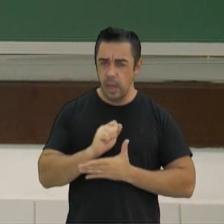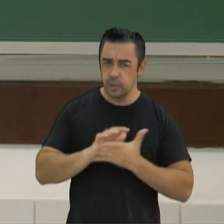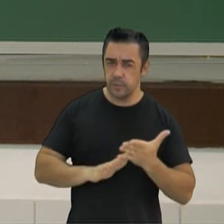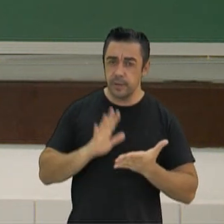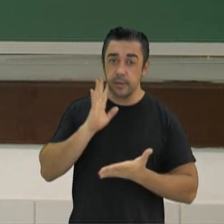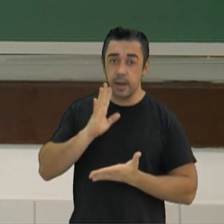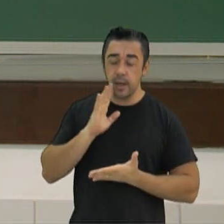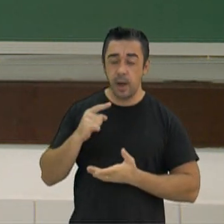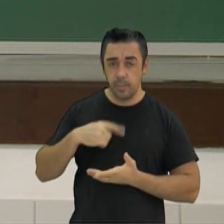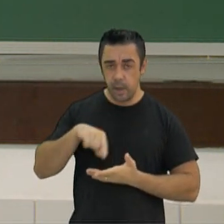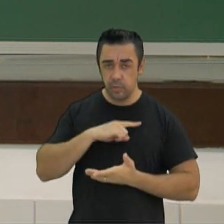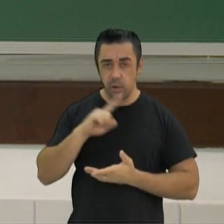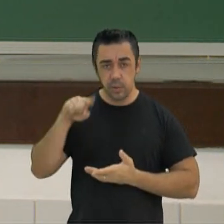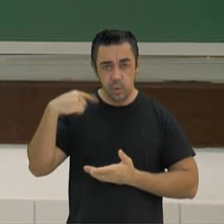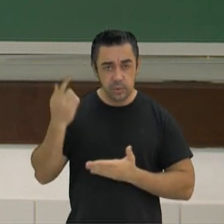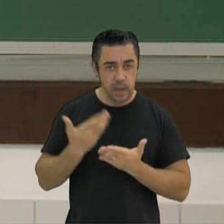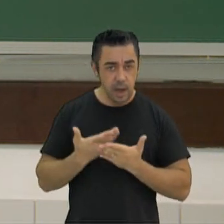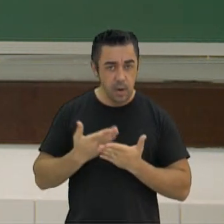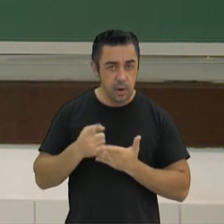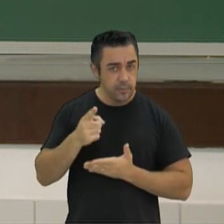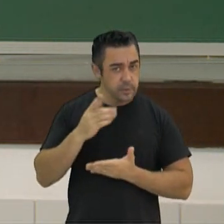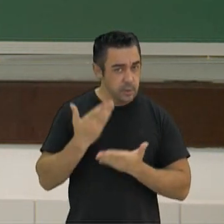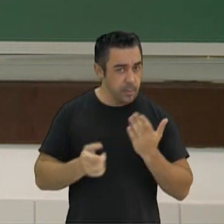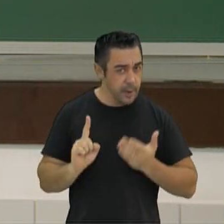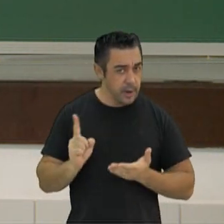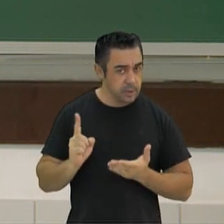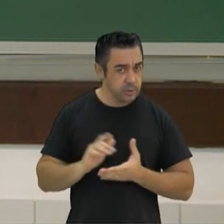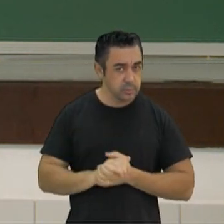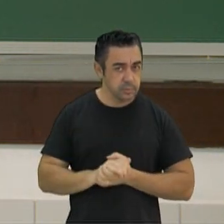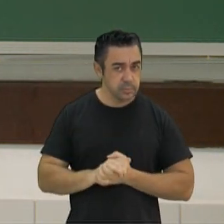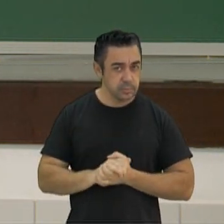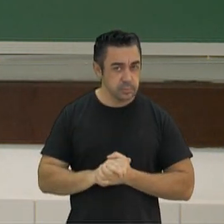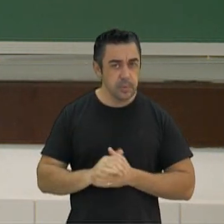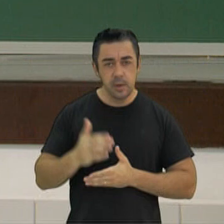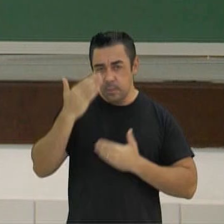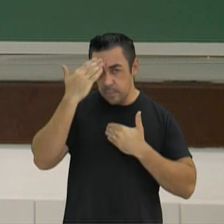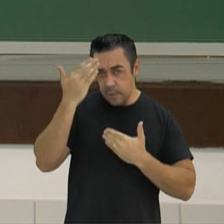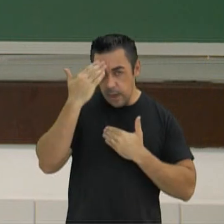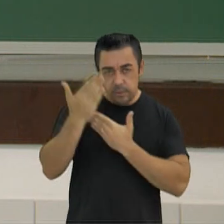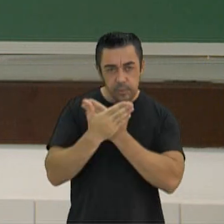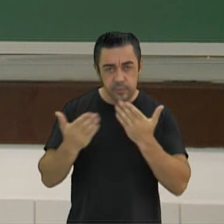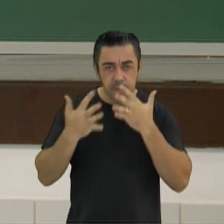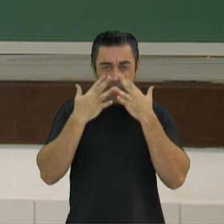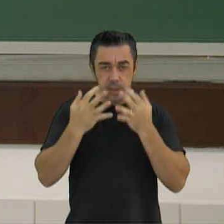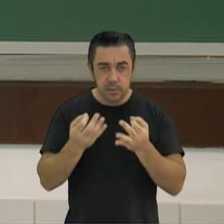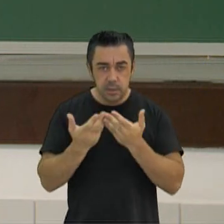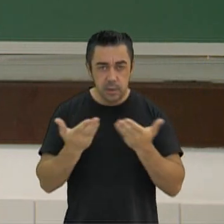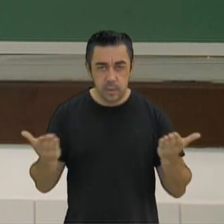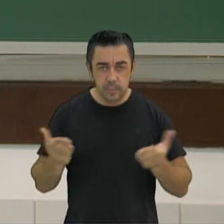bem legal para a gente fazer na próxima aula, não percam. Legal? Muito obrigado pela atenção de